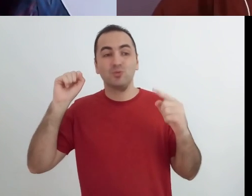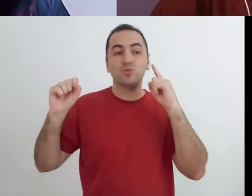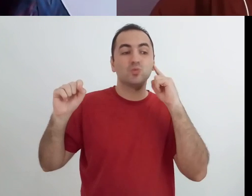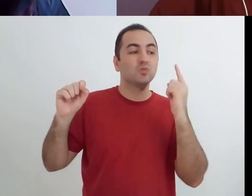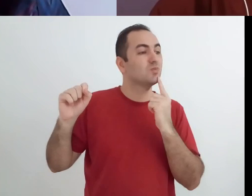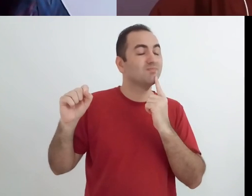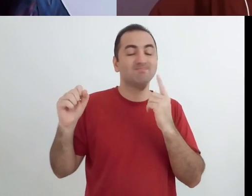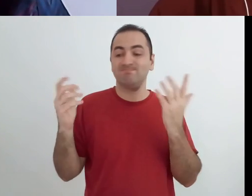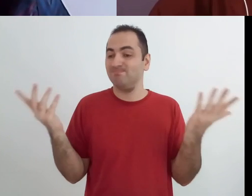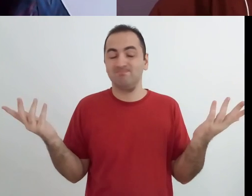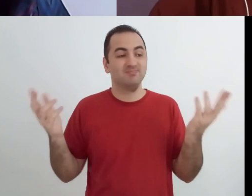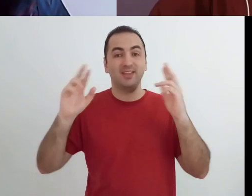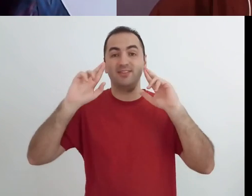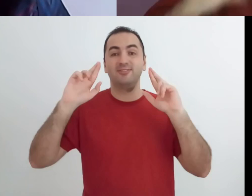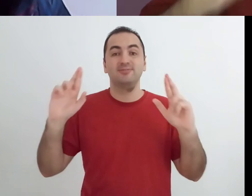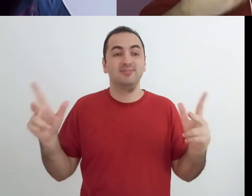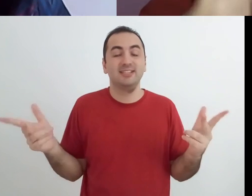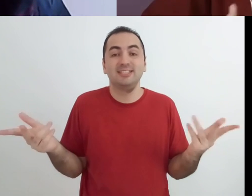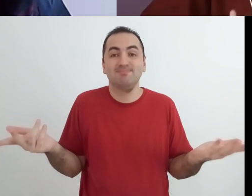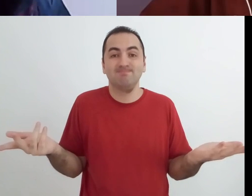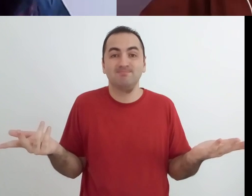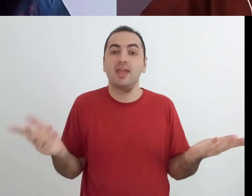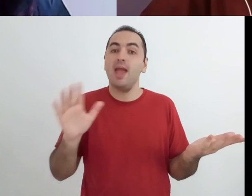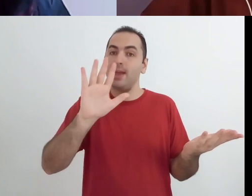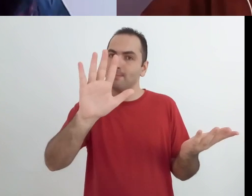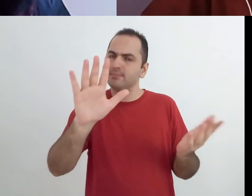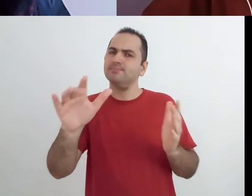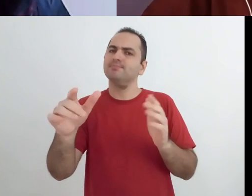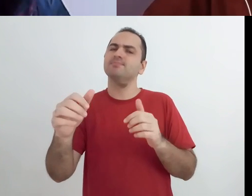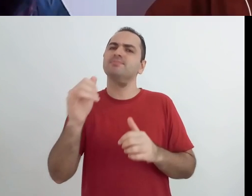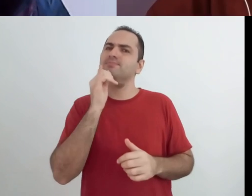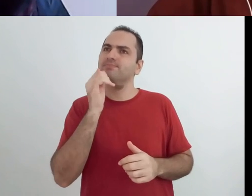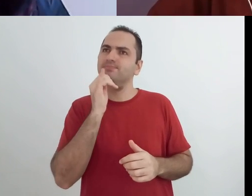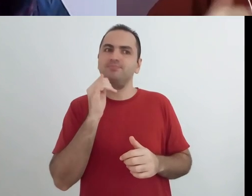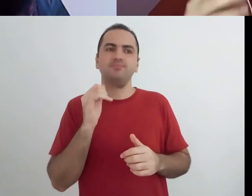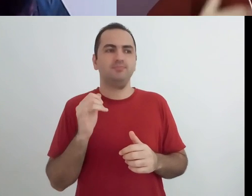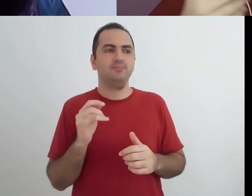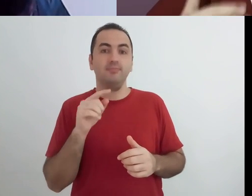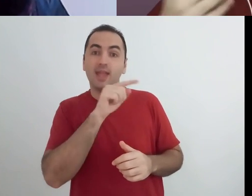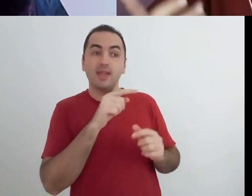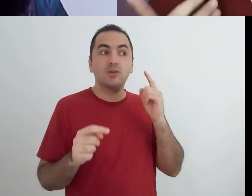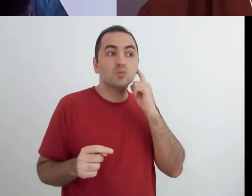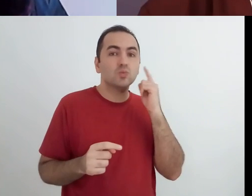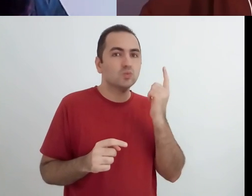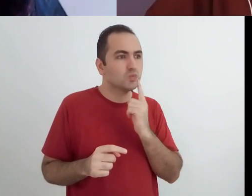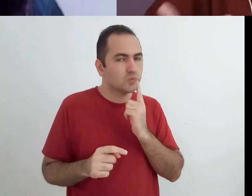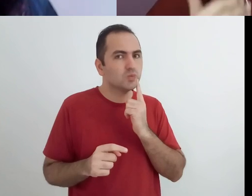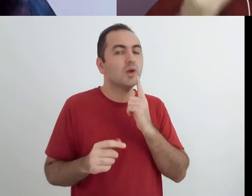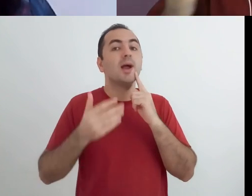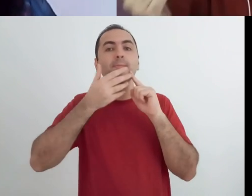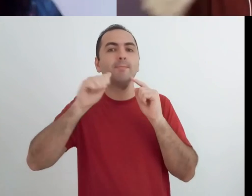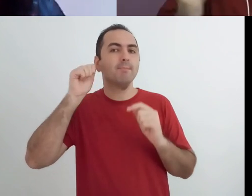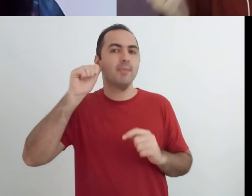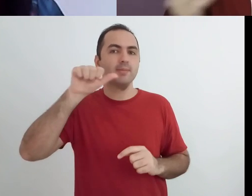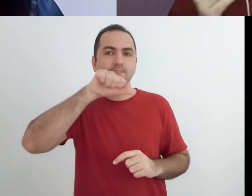lado, uma criança que ela é surda, mas ela é estimulada desde criança em língua de sinais, ela tem um desenvolvimento praticamente igual,